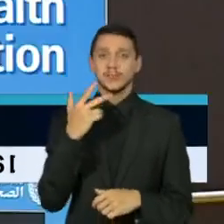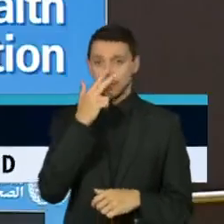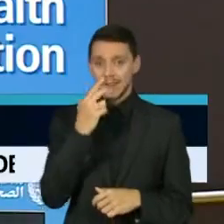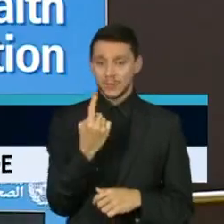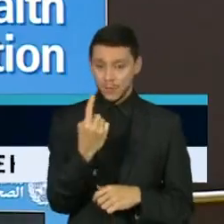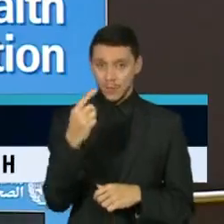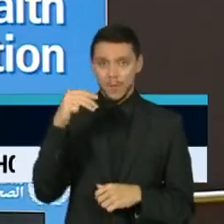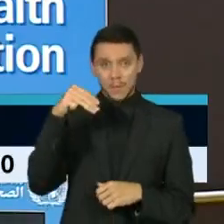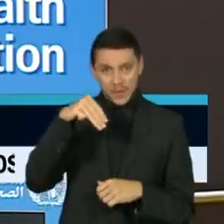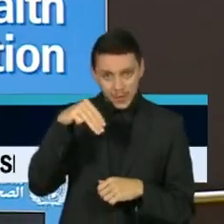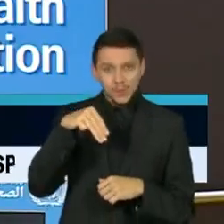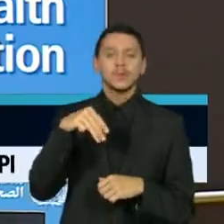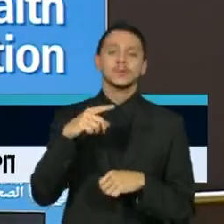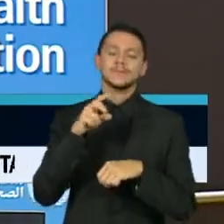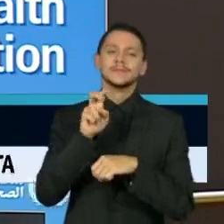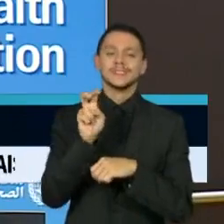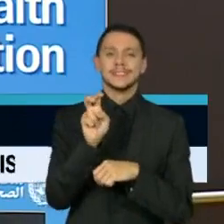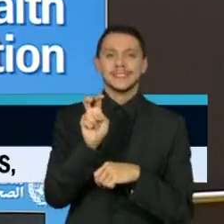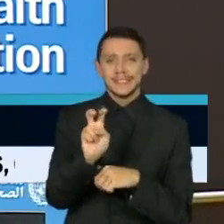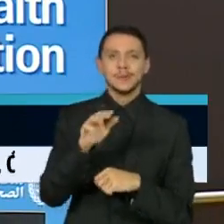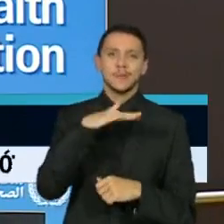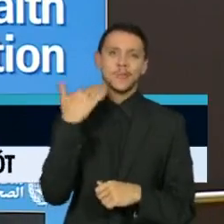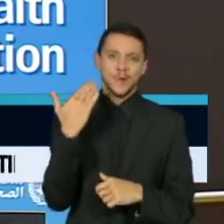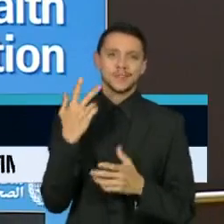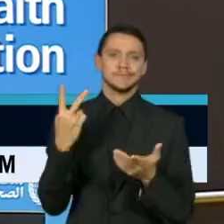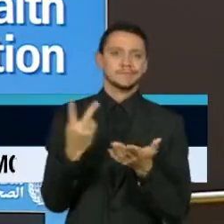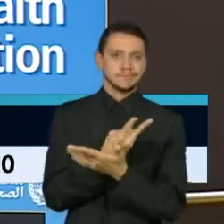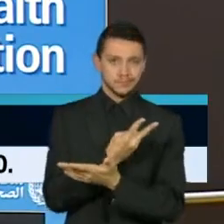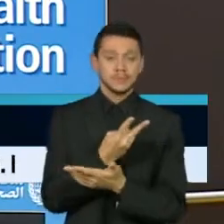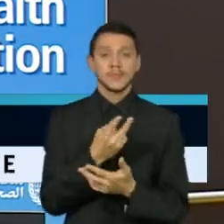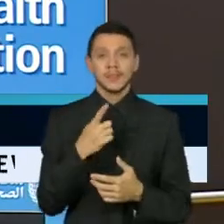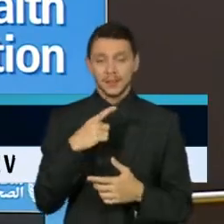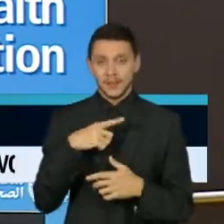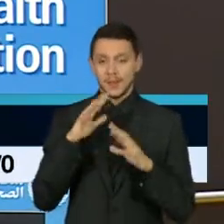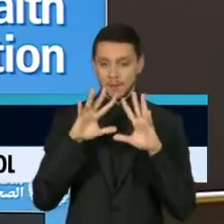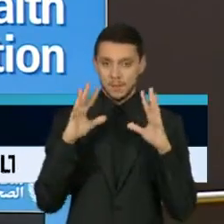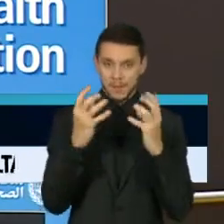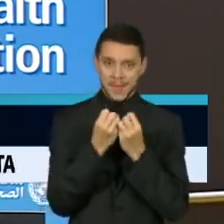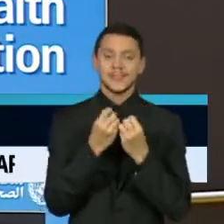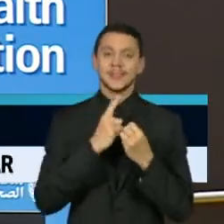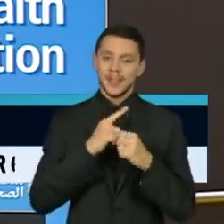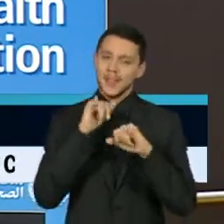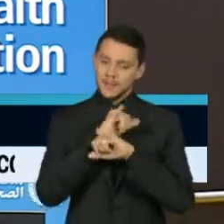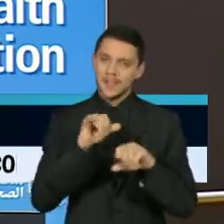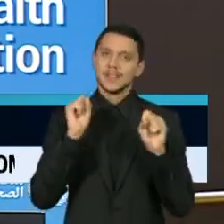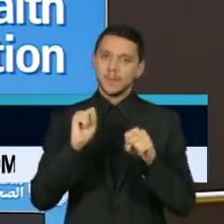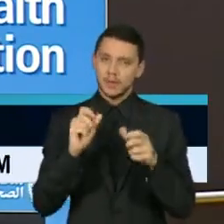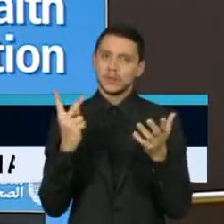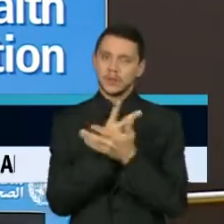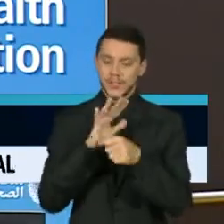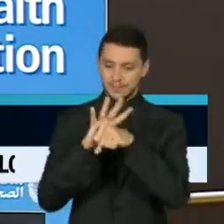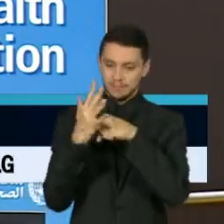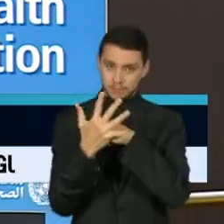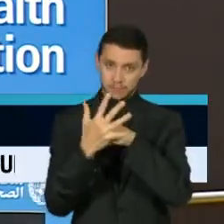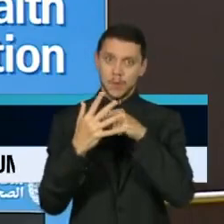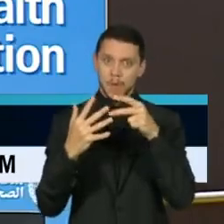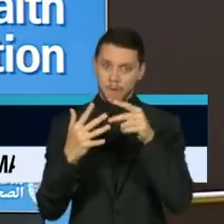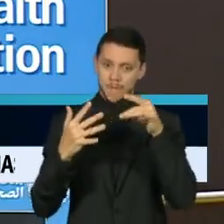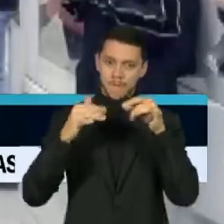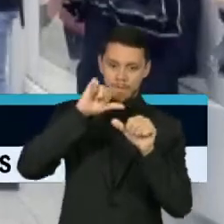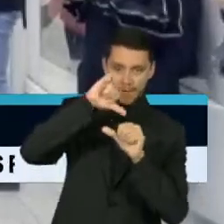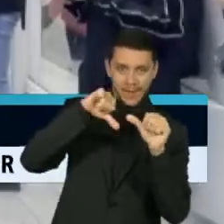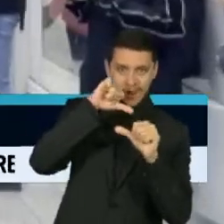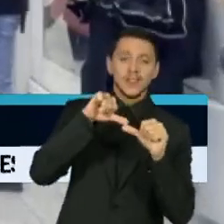minuto. A OMS alerta para os riscos de uma provável variante sucessora que poderia ser ainda mais contagiosa que a